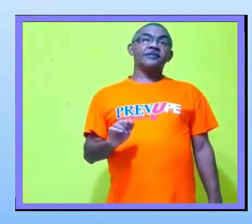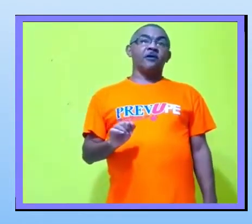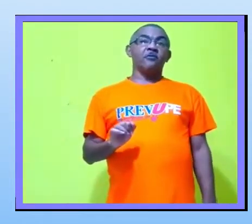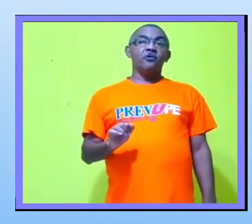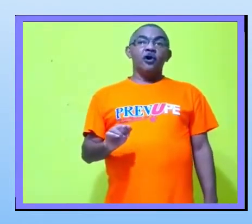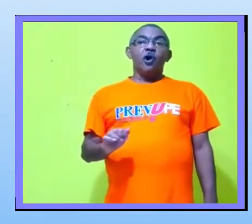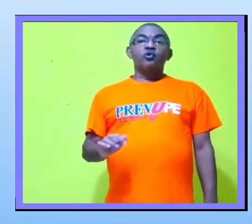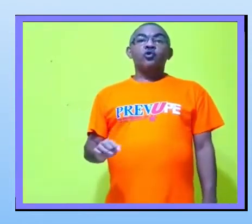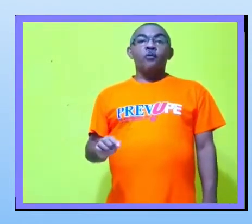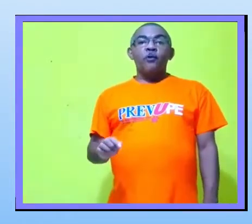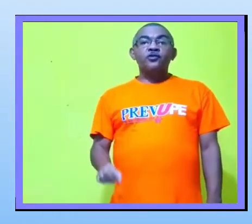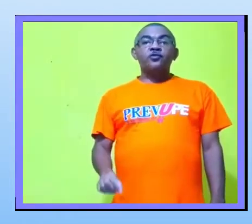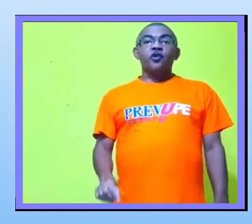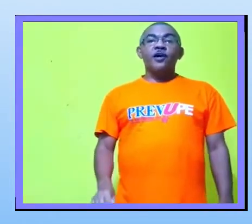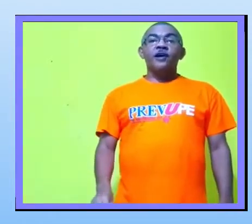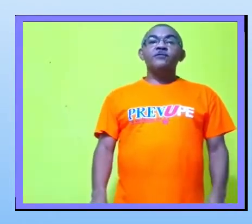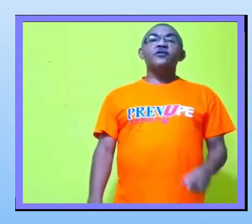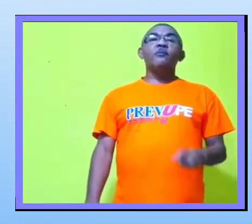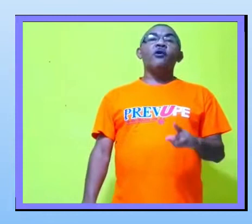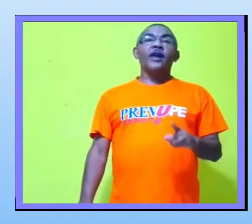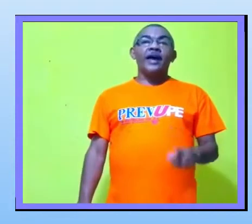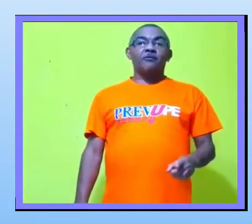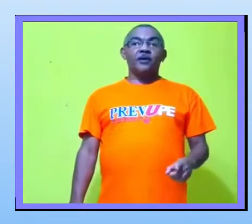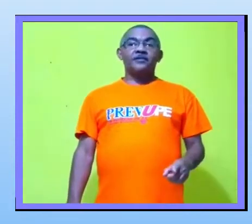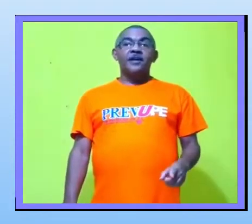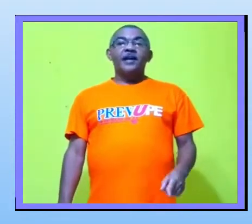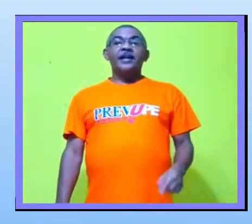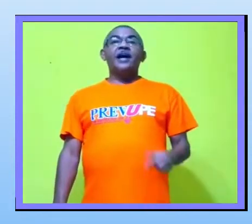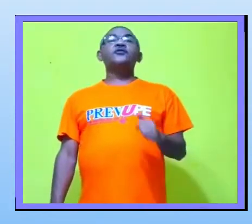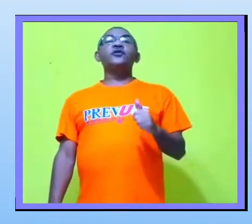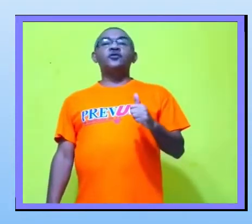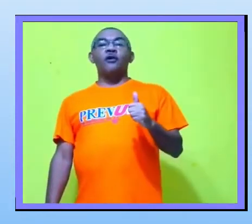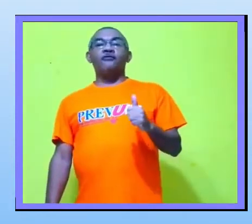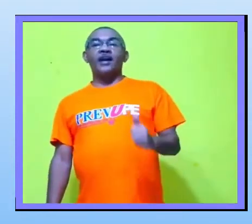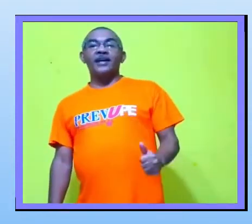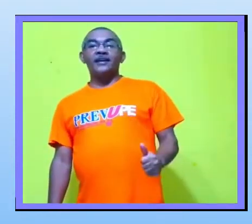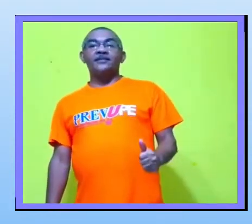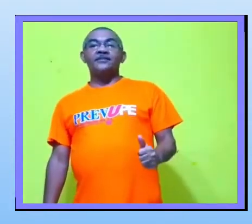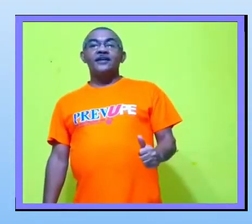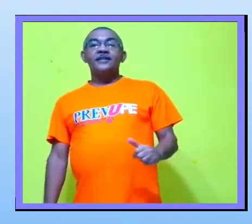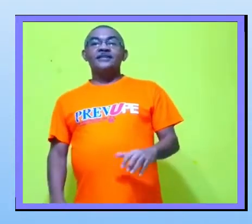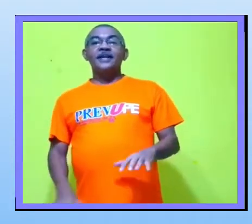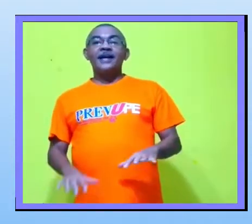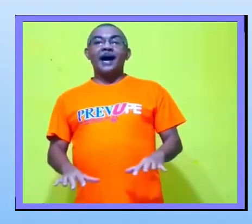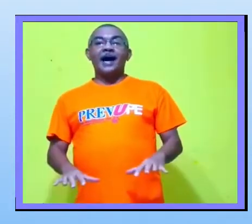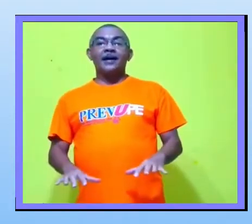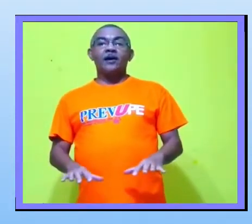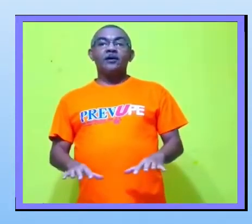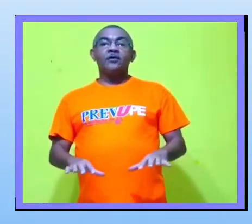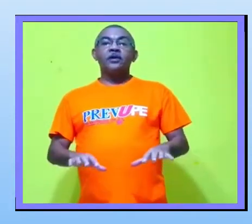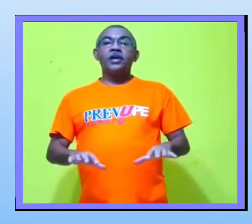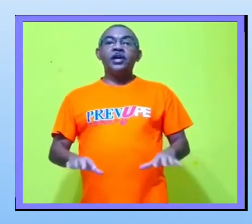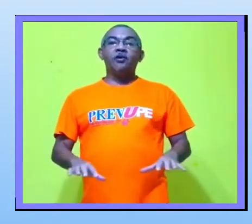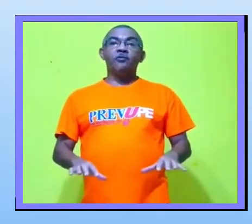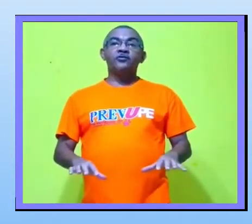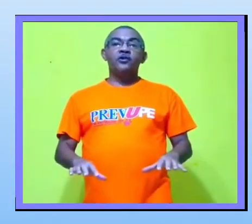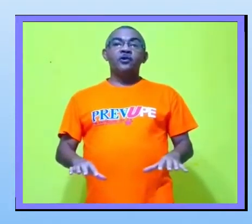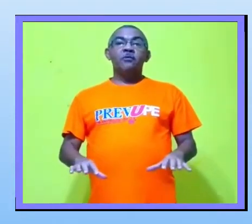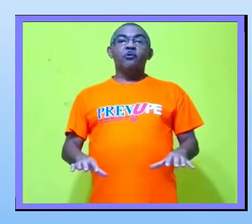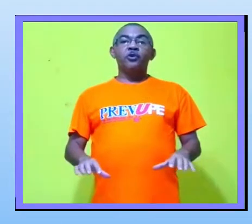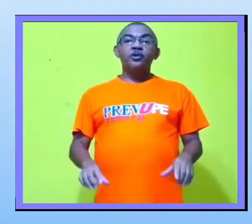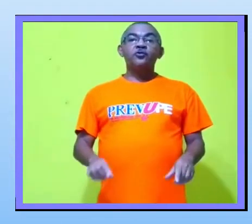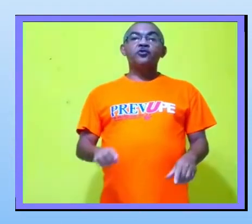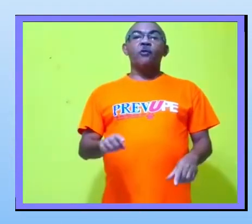de ligação. Os compostos orgânicos são moléculas, ligações covalentes sem carga,